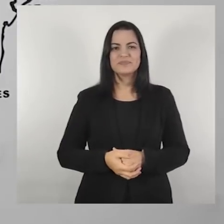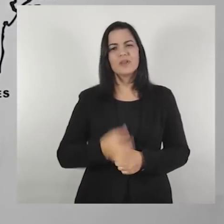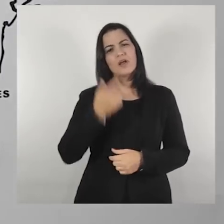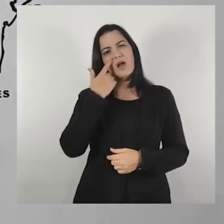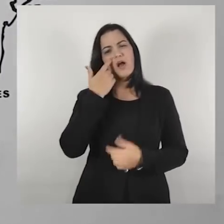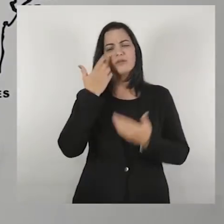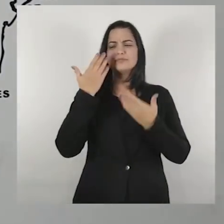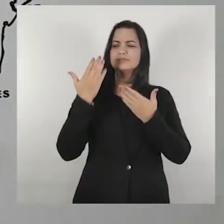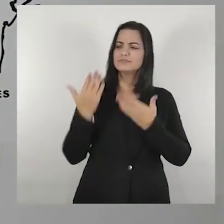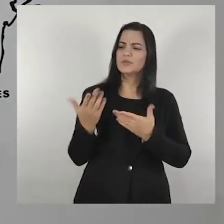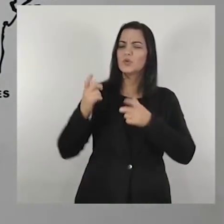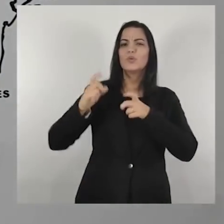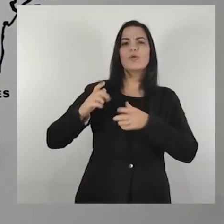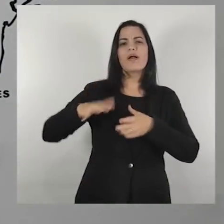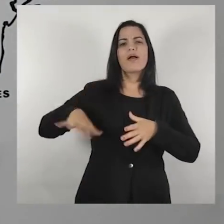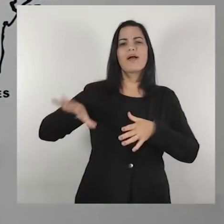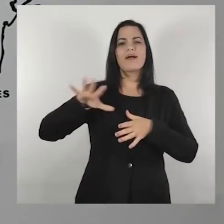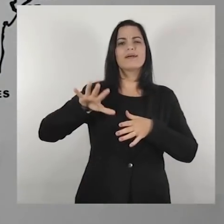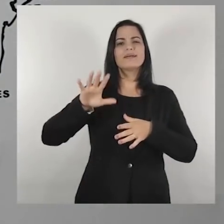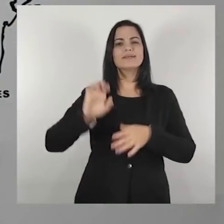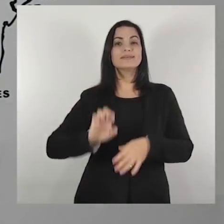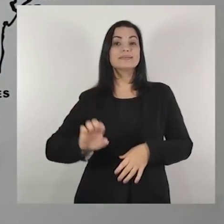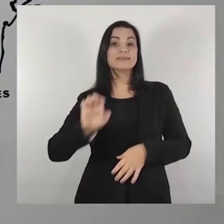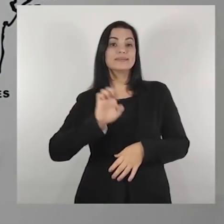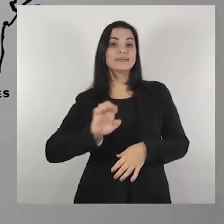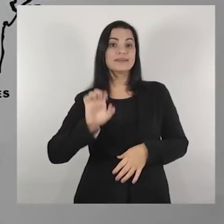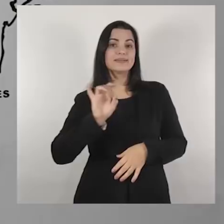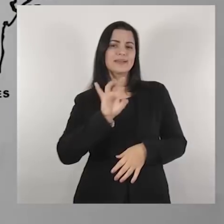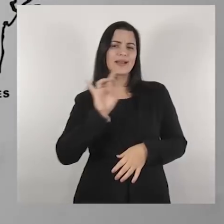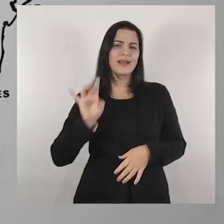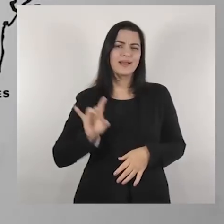quê? Olha só onde estão os estados